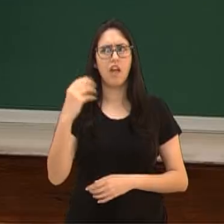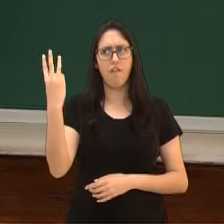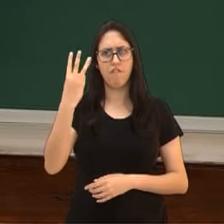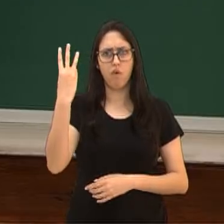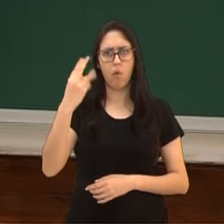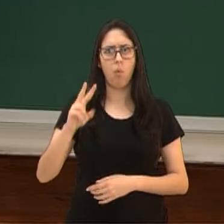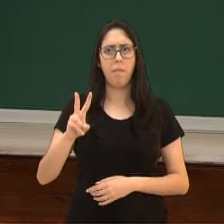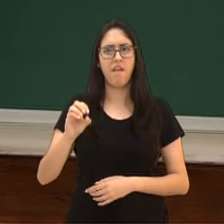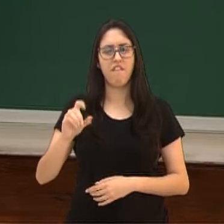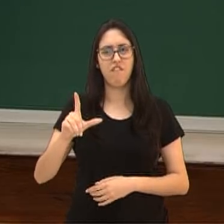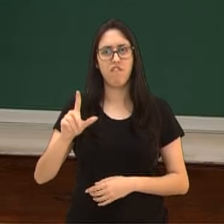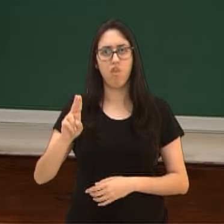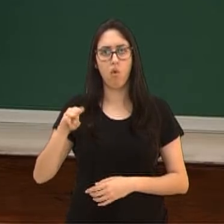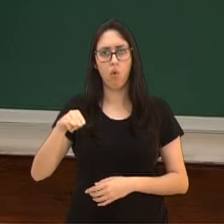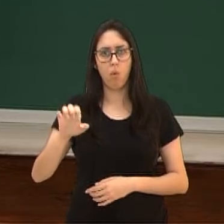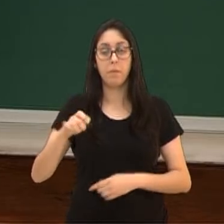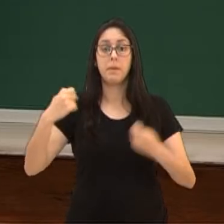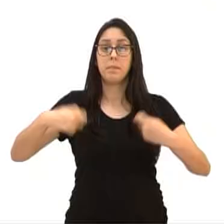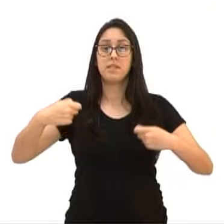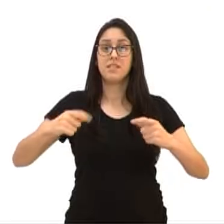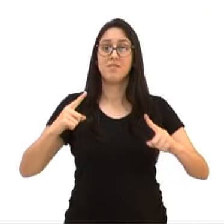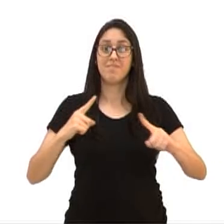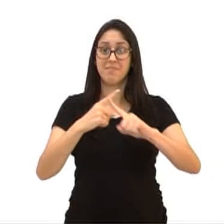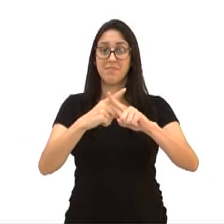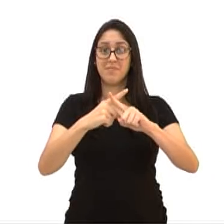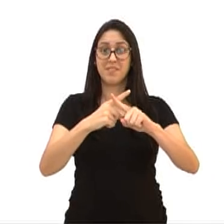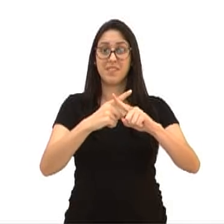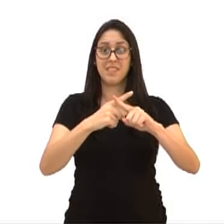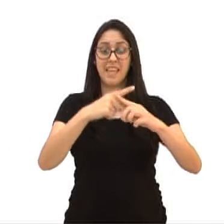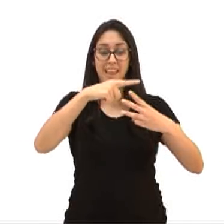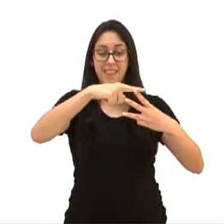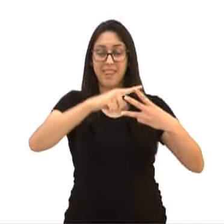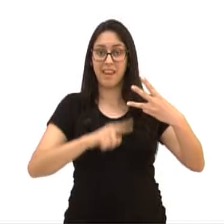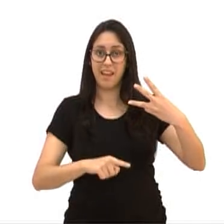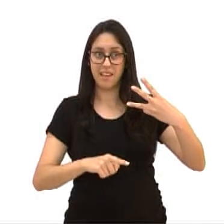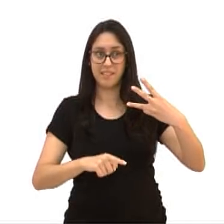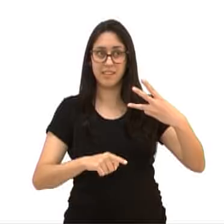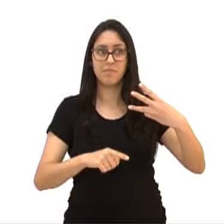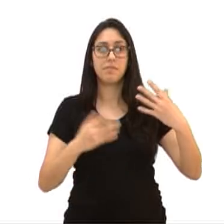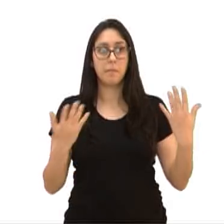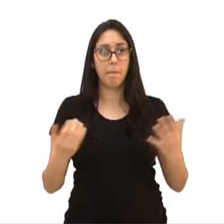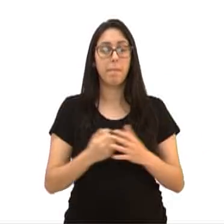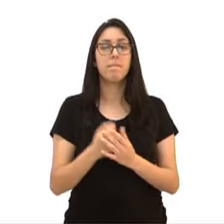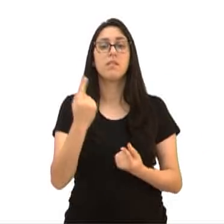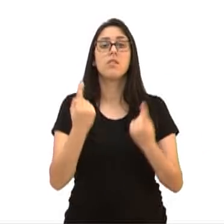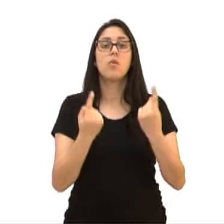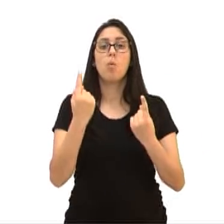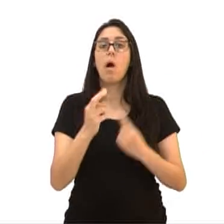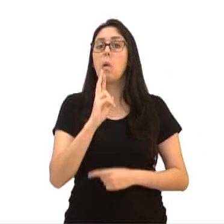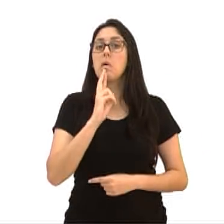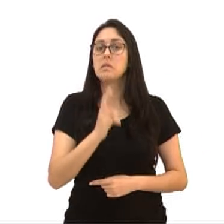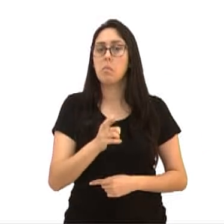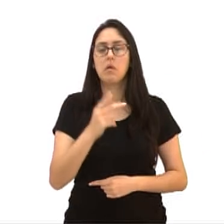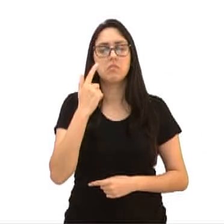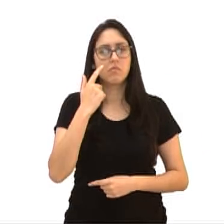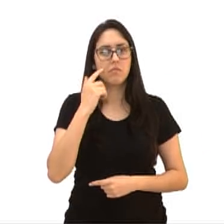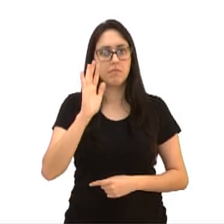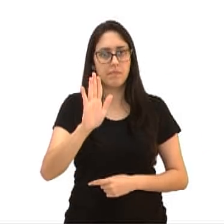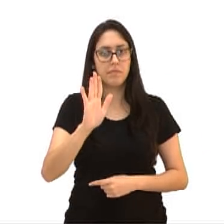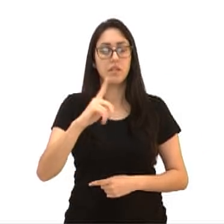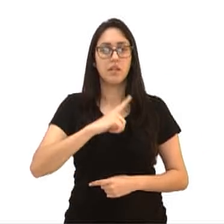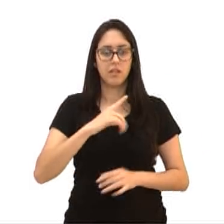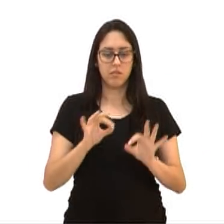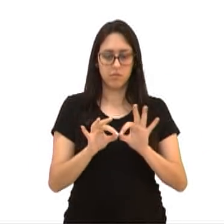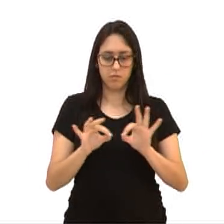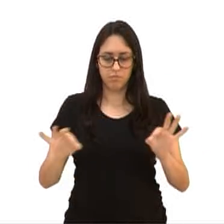preciso multiplicar as 3 dimensões, ok? Então, ó, produto das 3 medidas, comprimento, largura